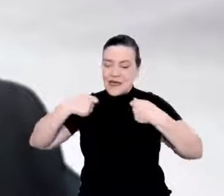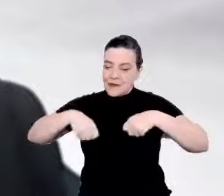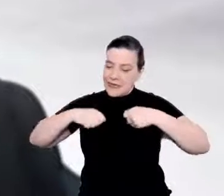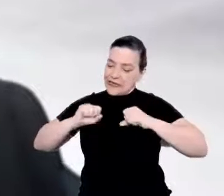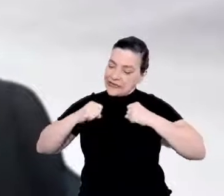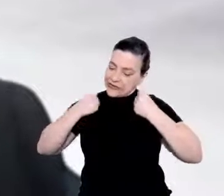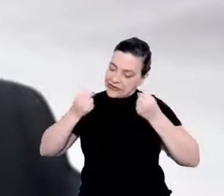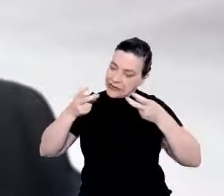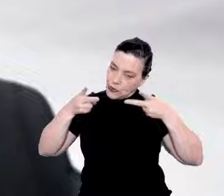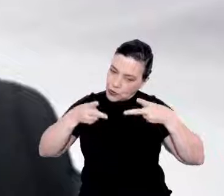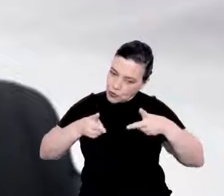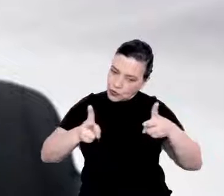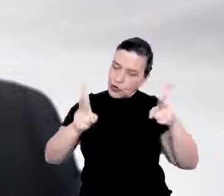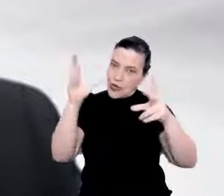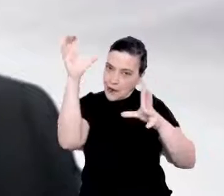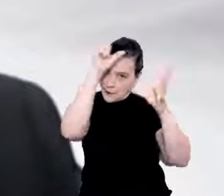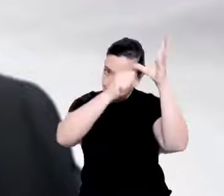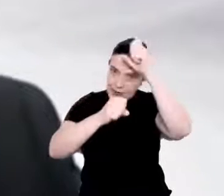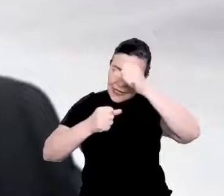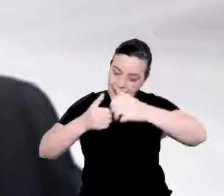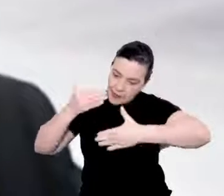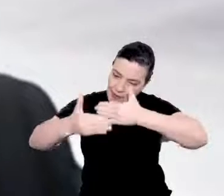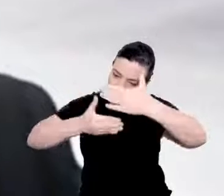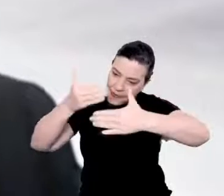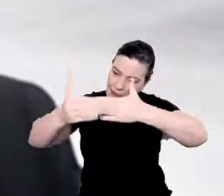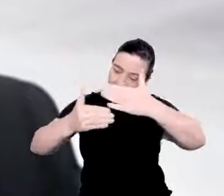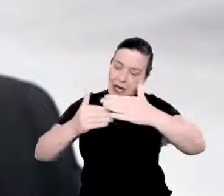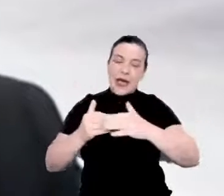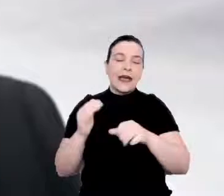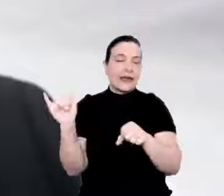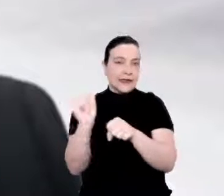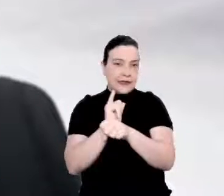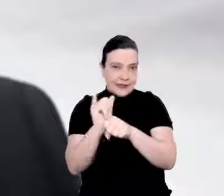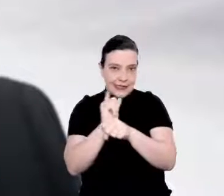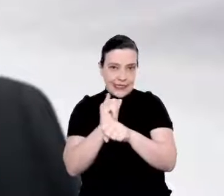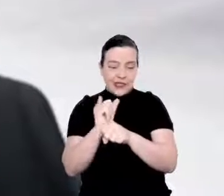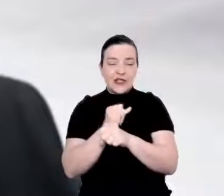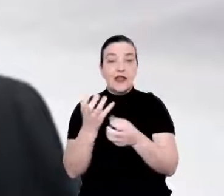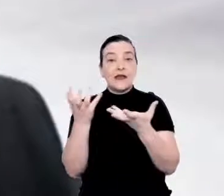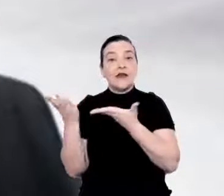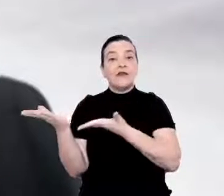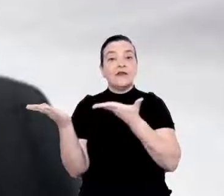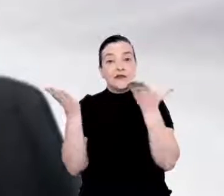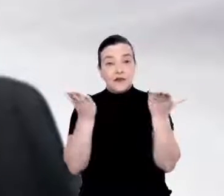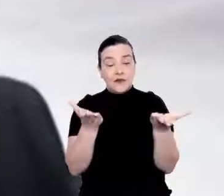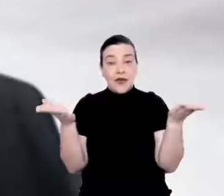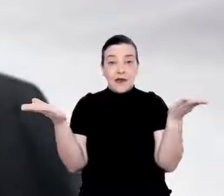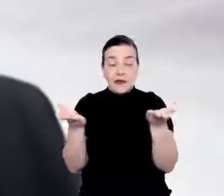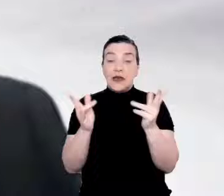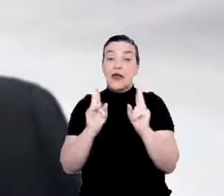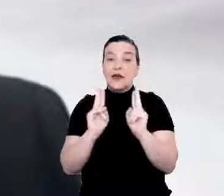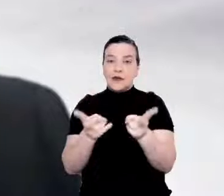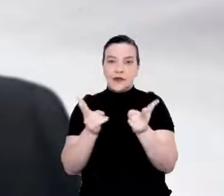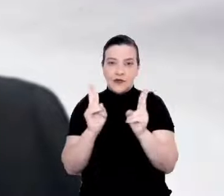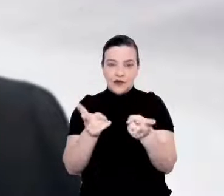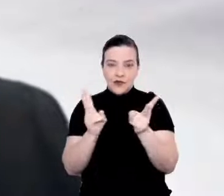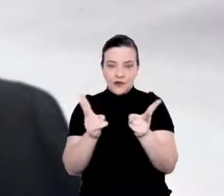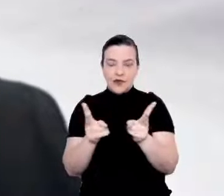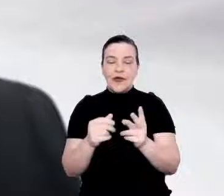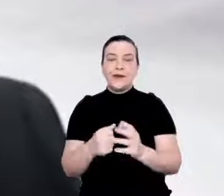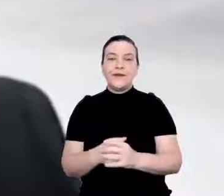segundo, nem o terceiro, nem o quarto. Eu quero chamar aqui, então, para continuar a nossa